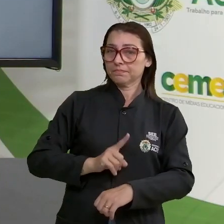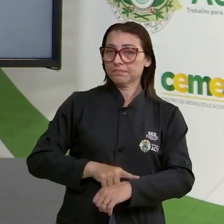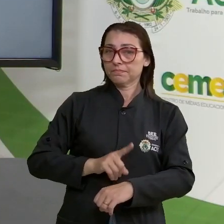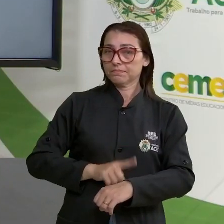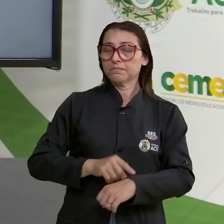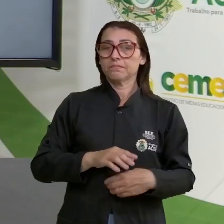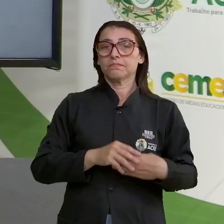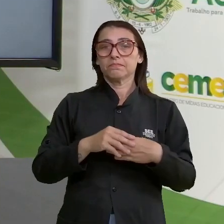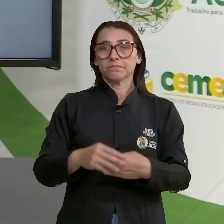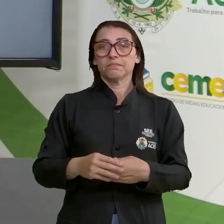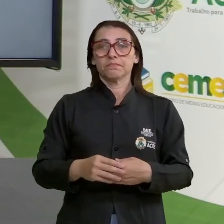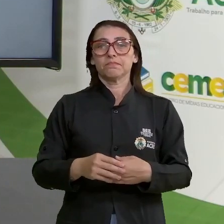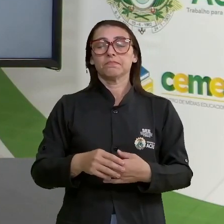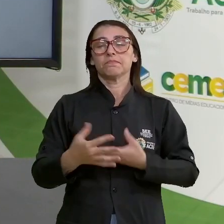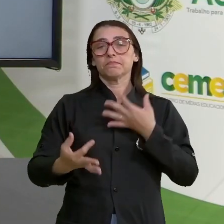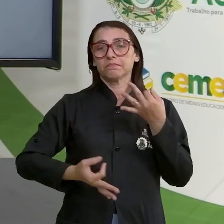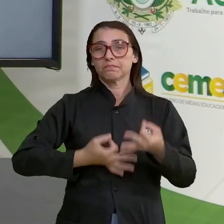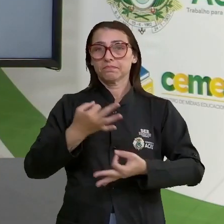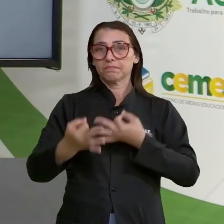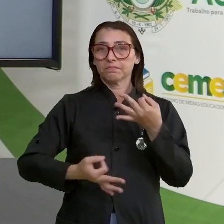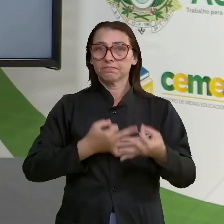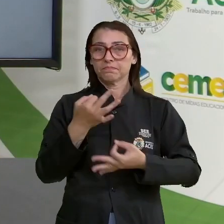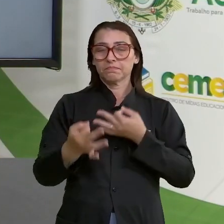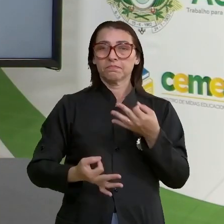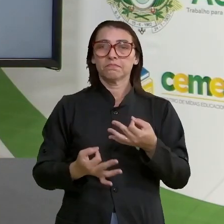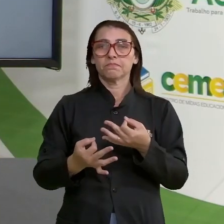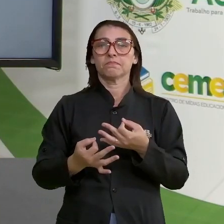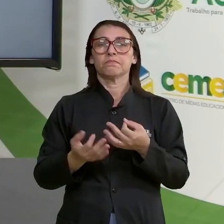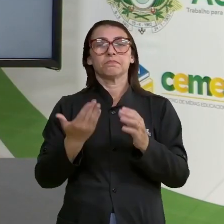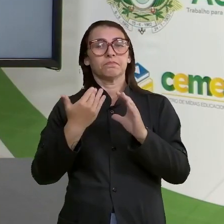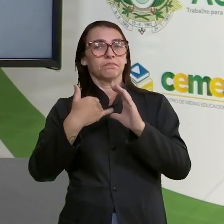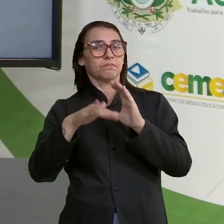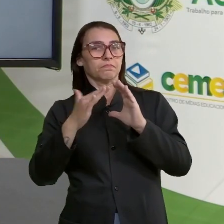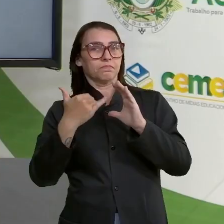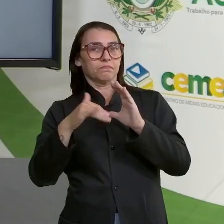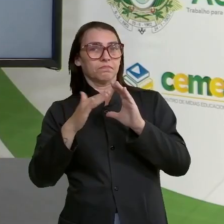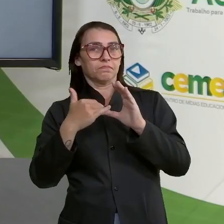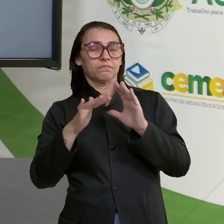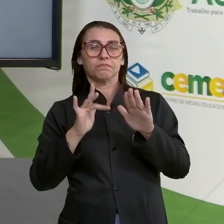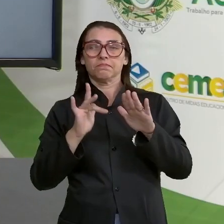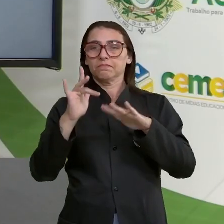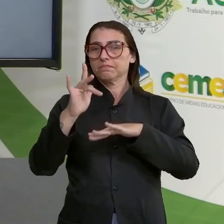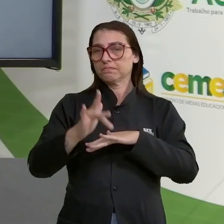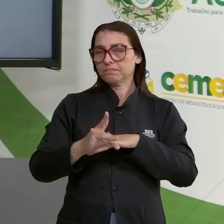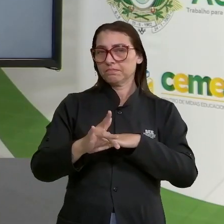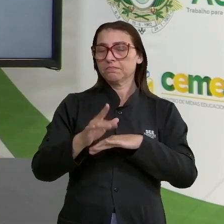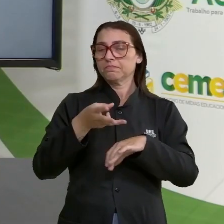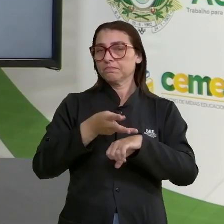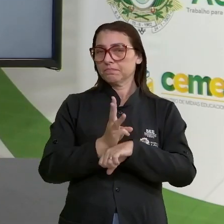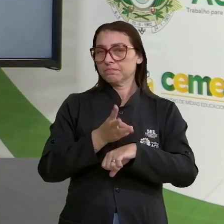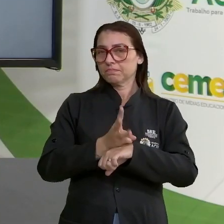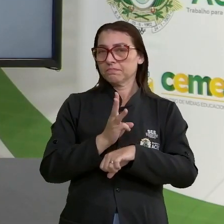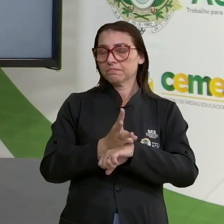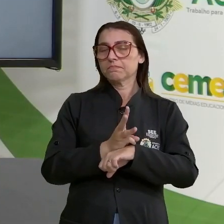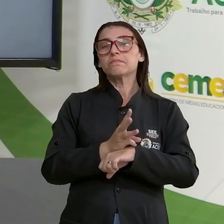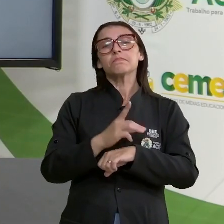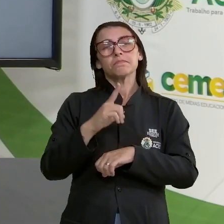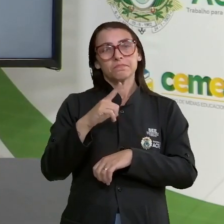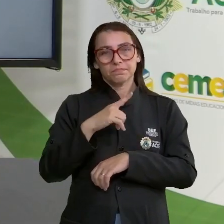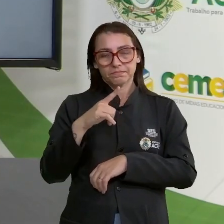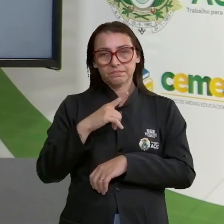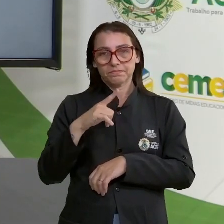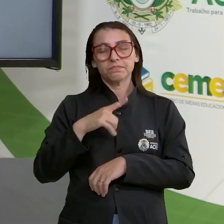E traz discurso, e às vezes a gente vai jogando esses memes aí nas nossas redes, no WhatsApp, em todas as redes que a gente